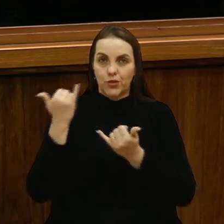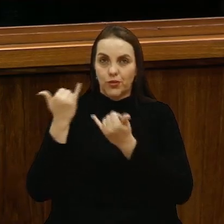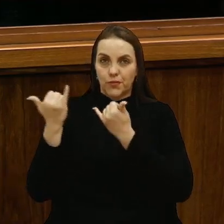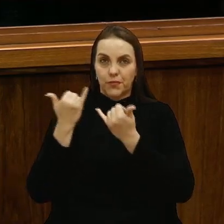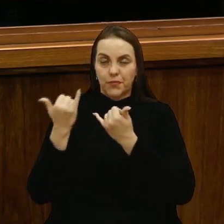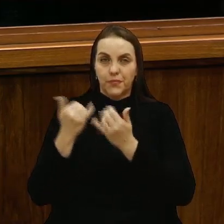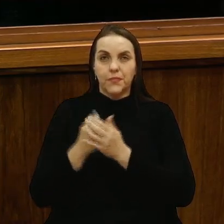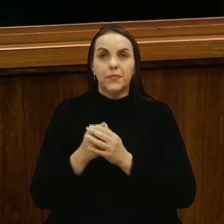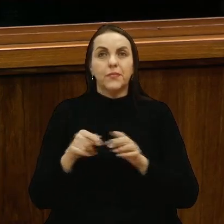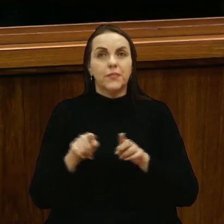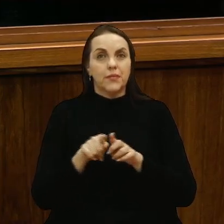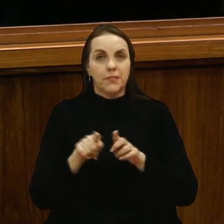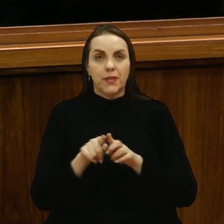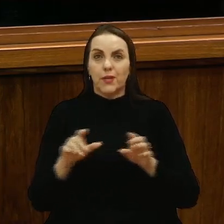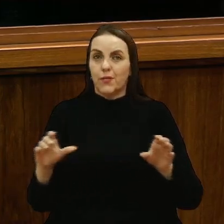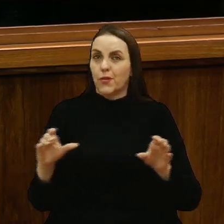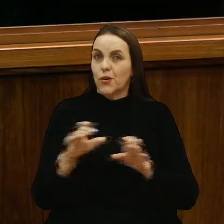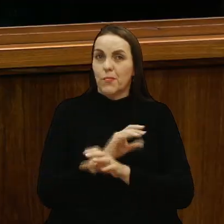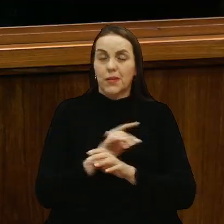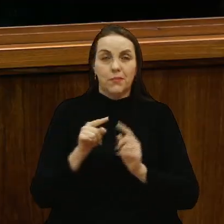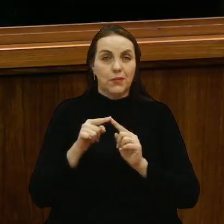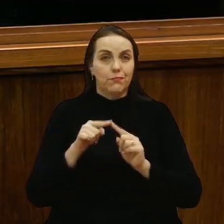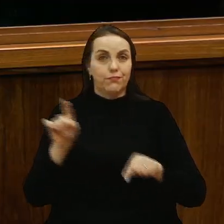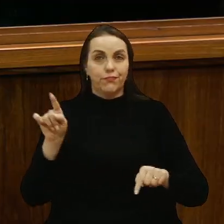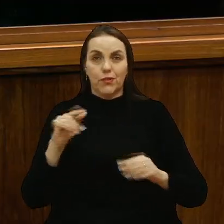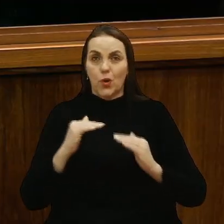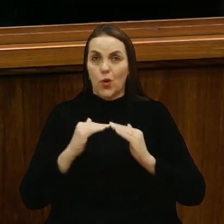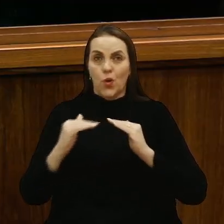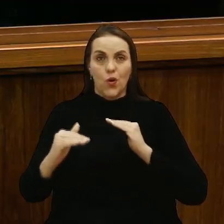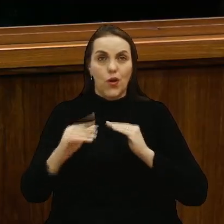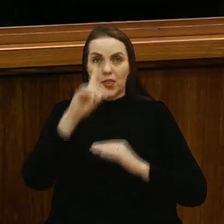informação e sou extremamente contrária à forma com que